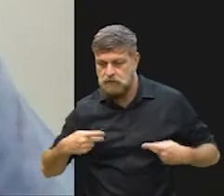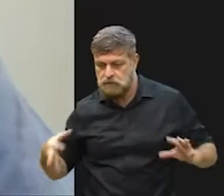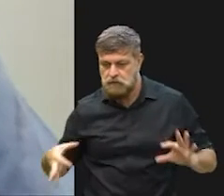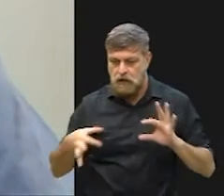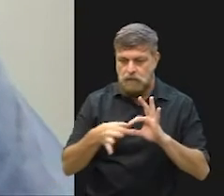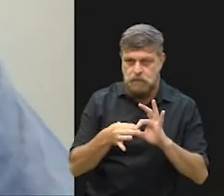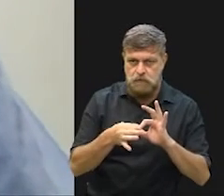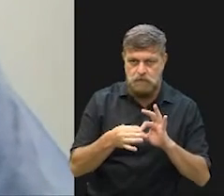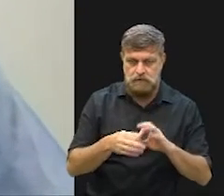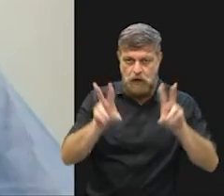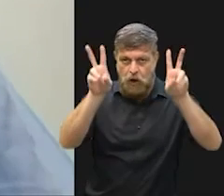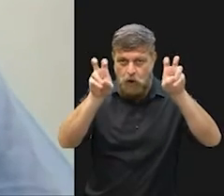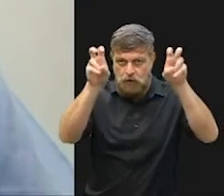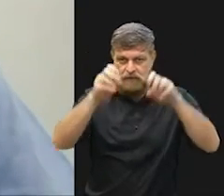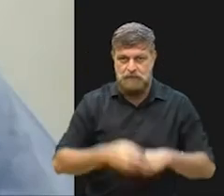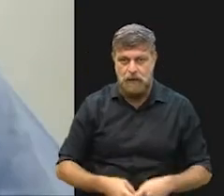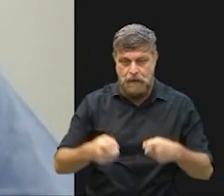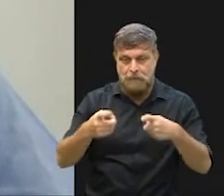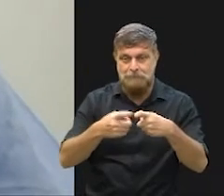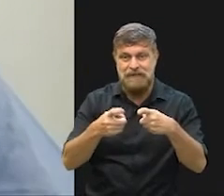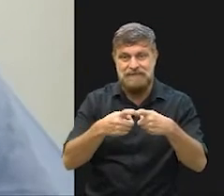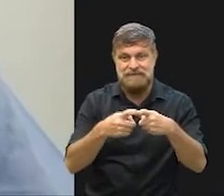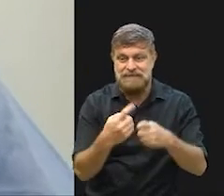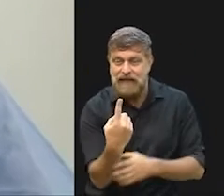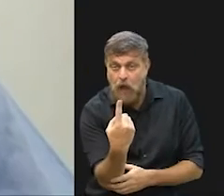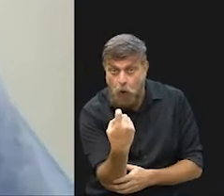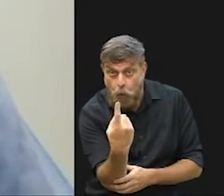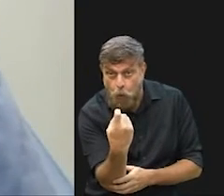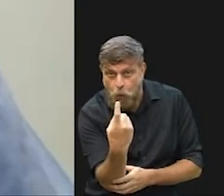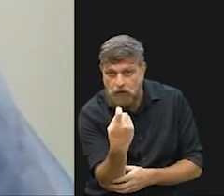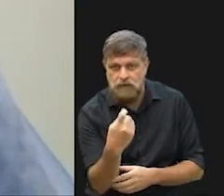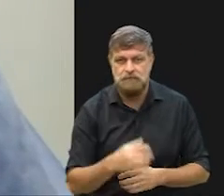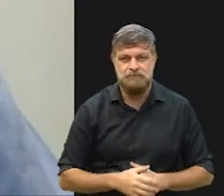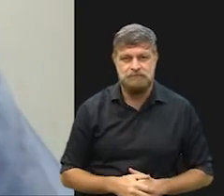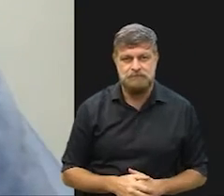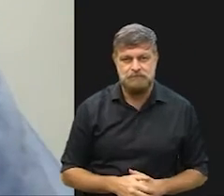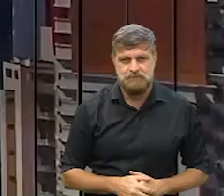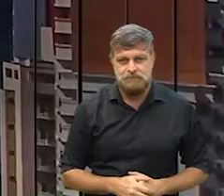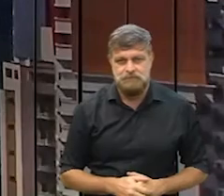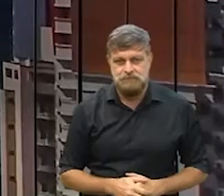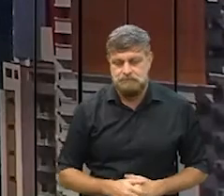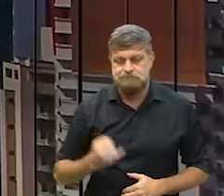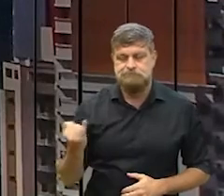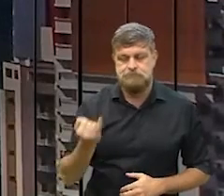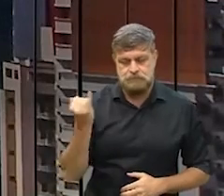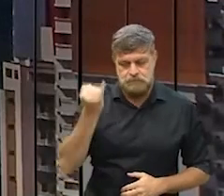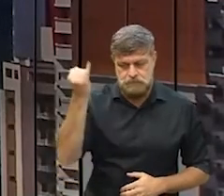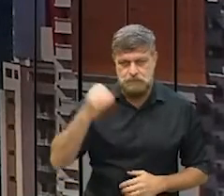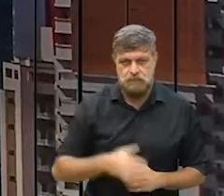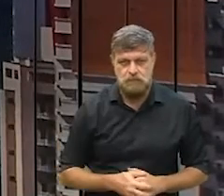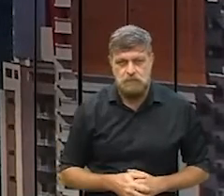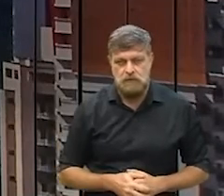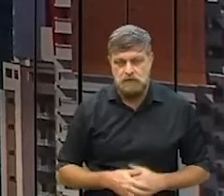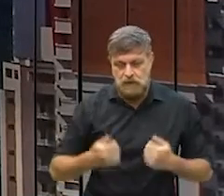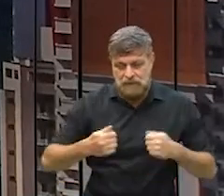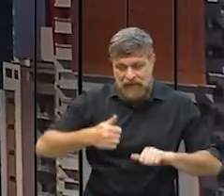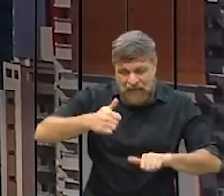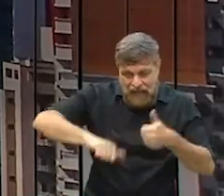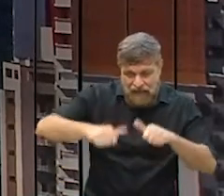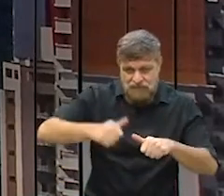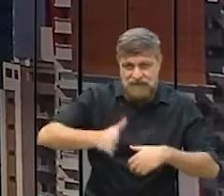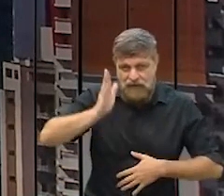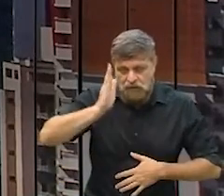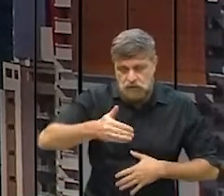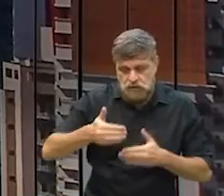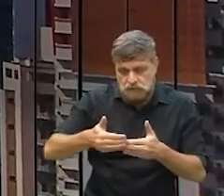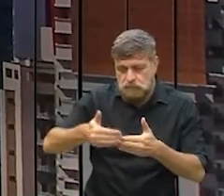nome, Medicina da Conservação ou One Health, saúde única. Muito importante isso. Agora, Paula, avaliando o que a gente já tem